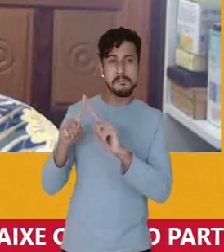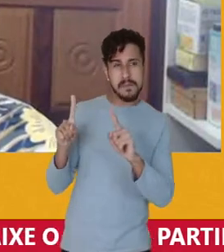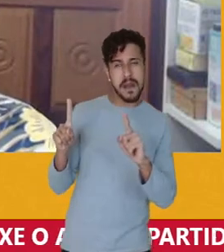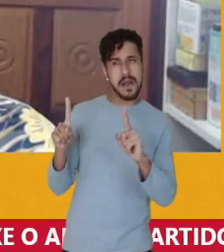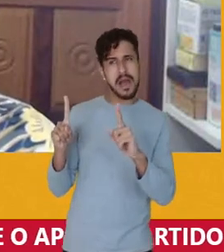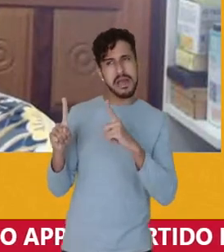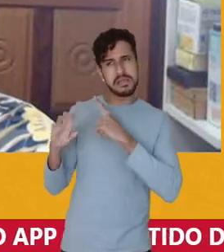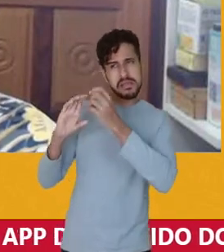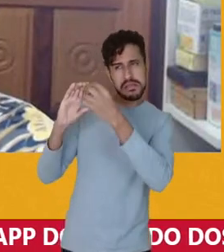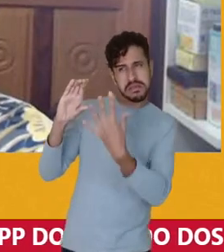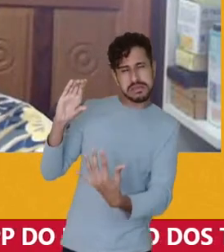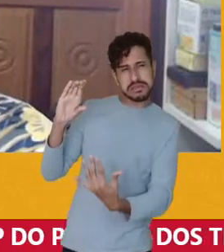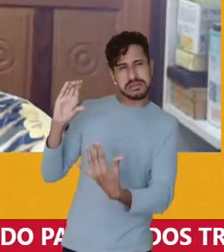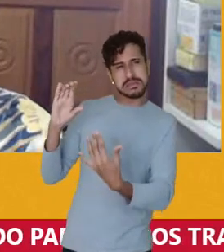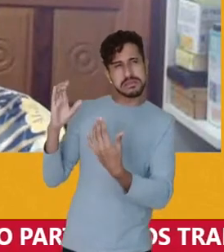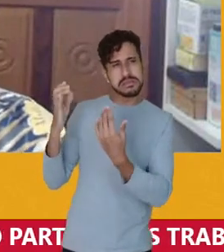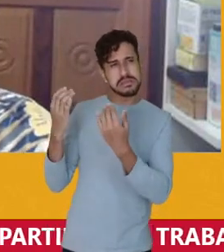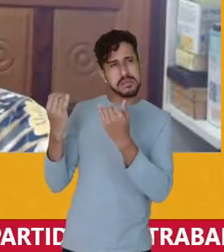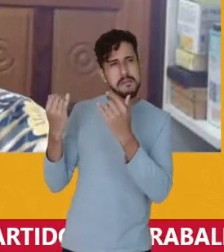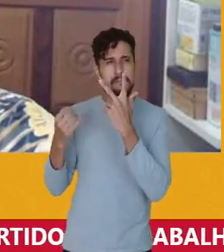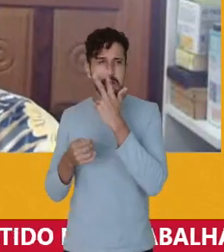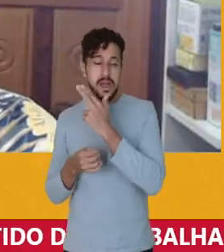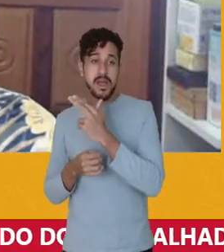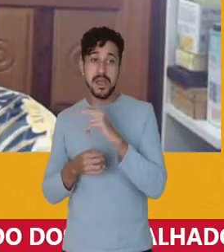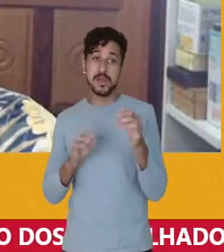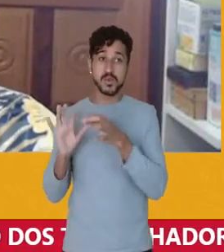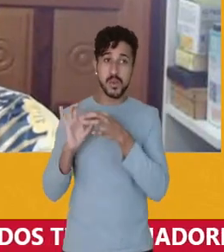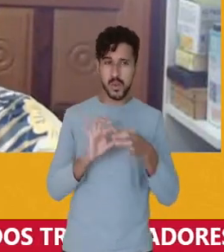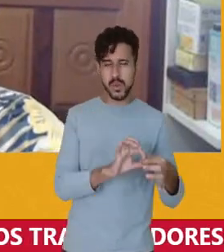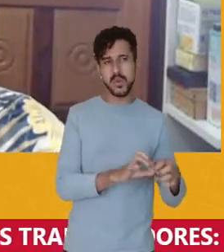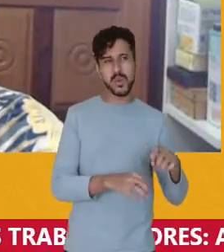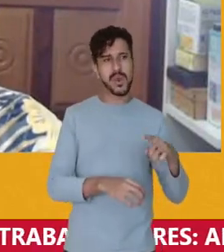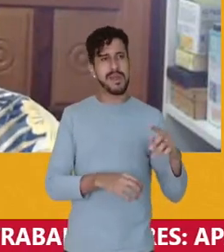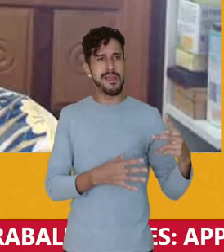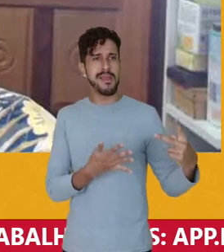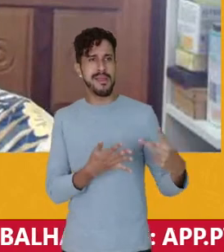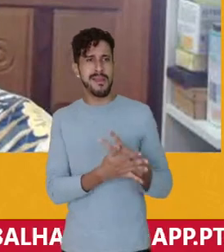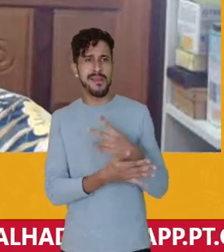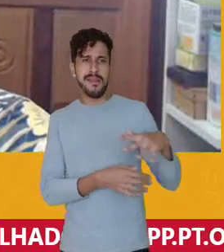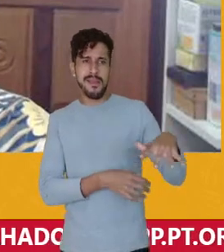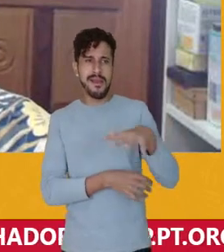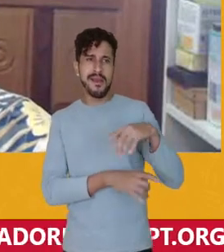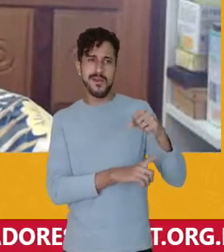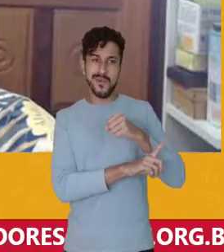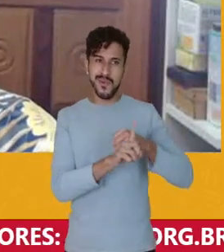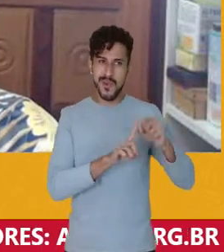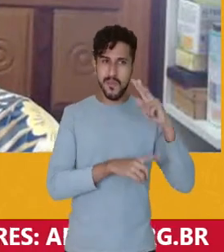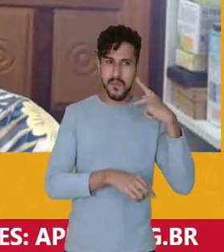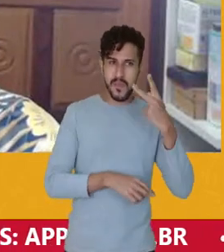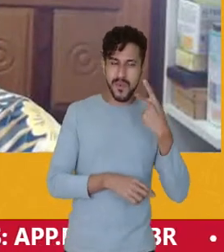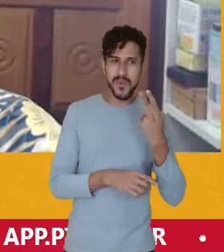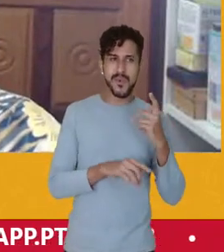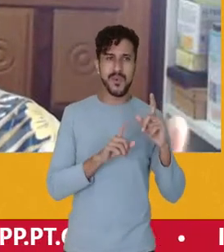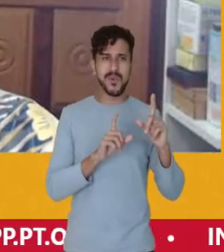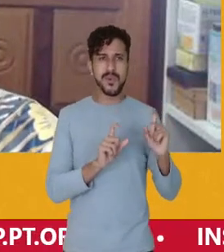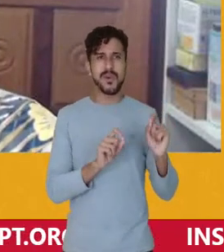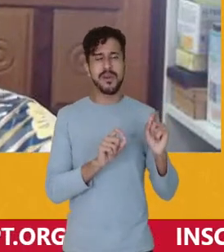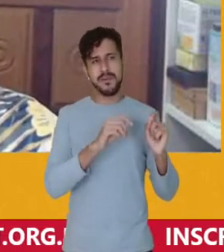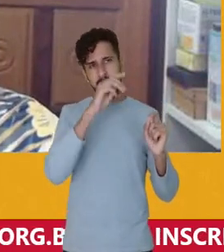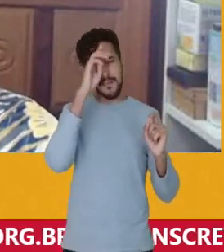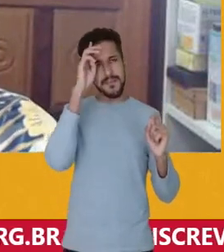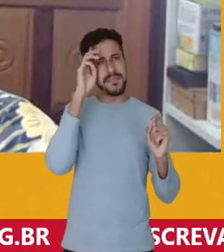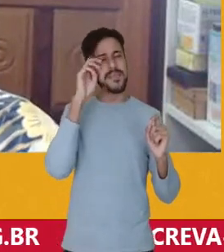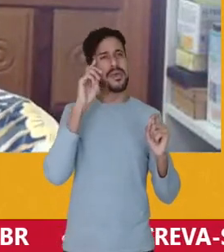alguma relação com essa situação que a gente viveu no campo social e político, de uma